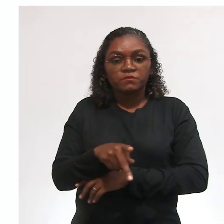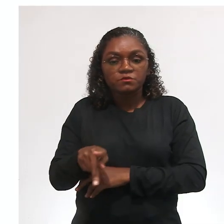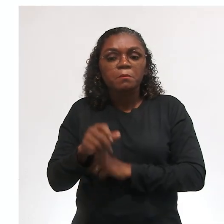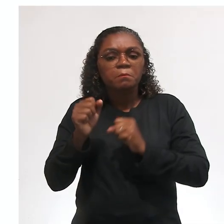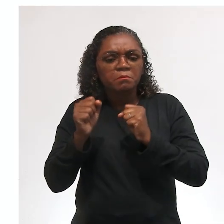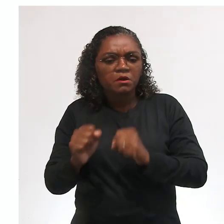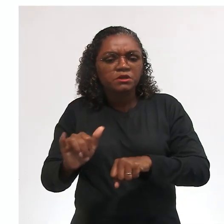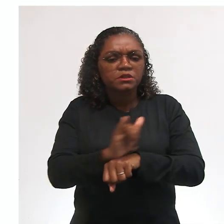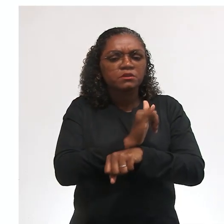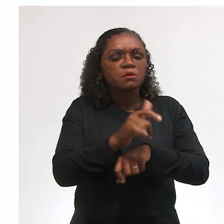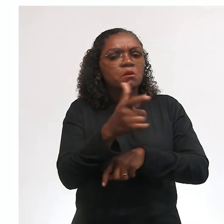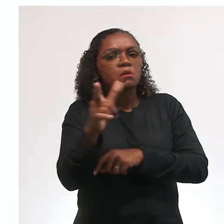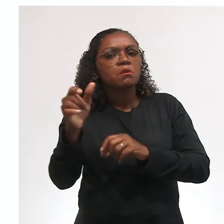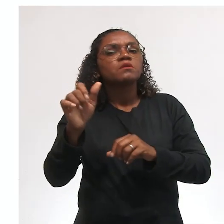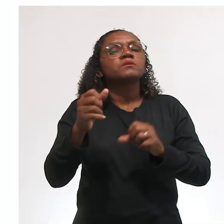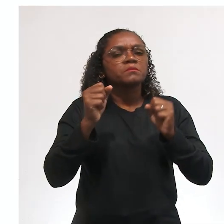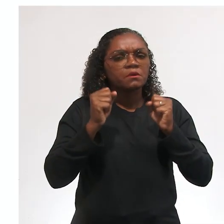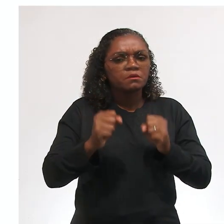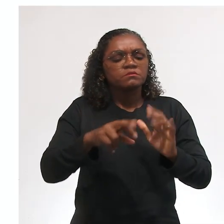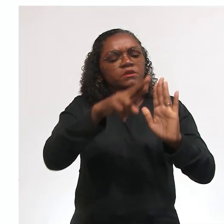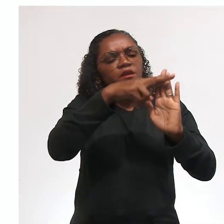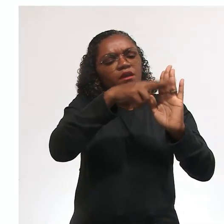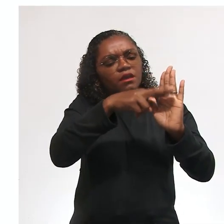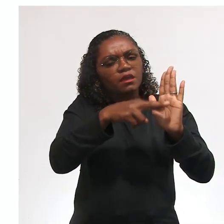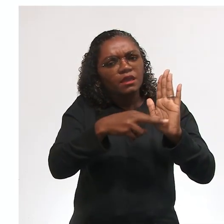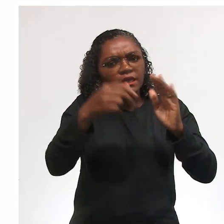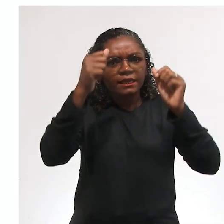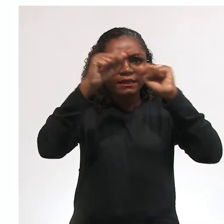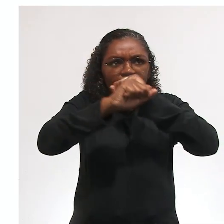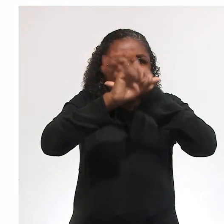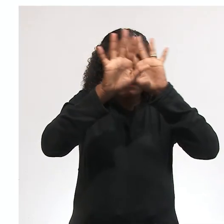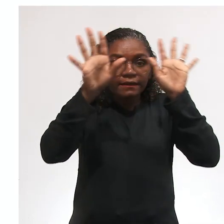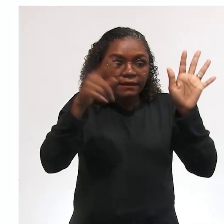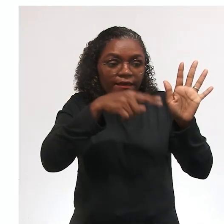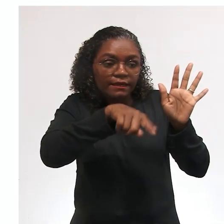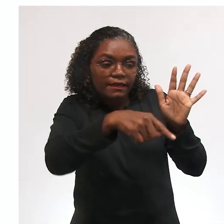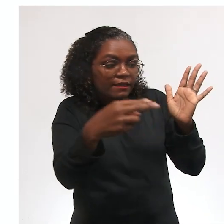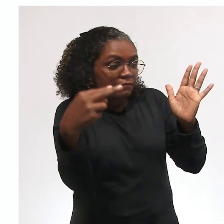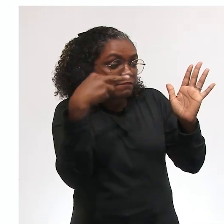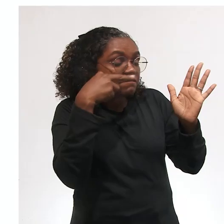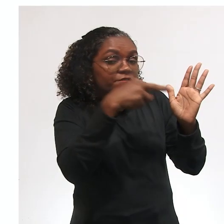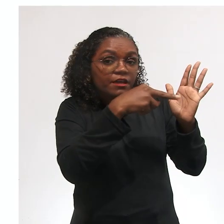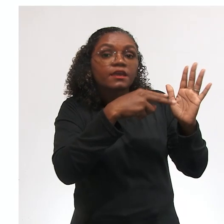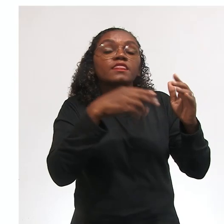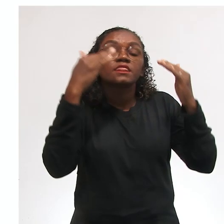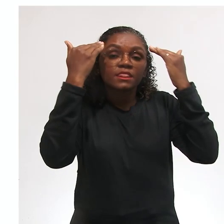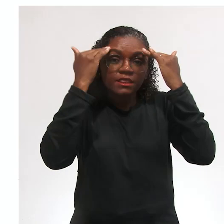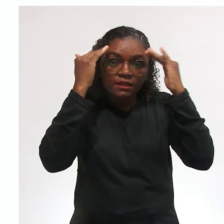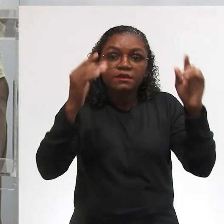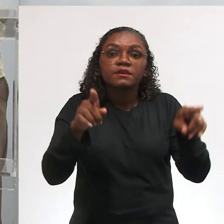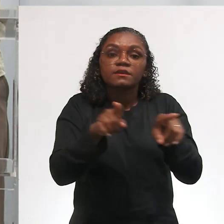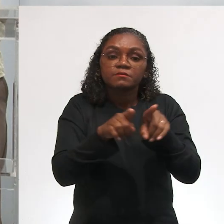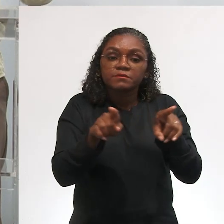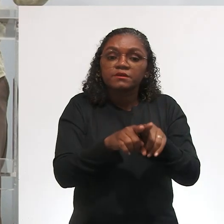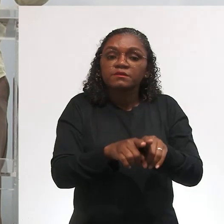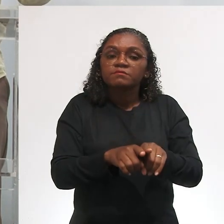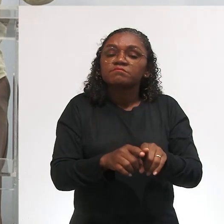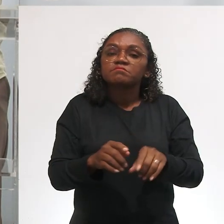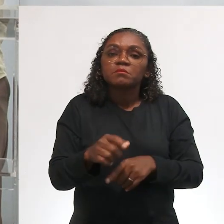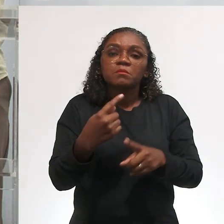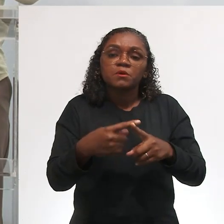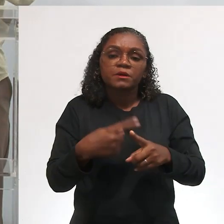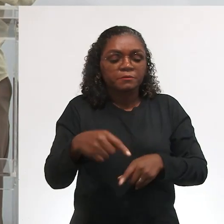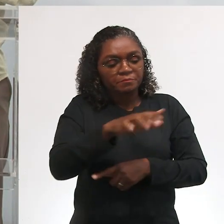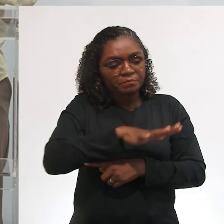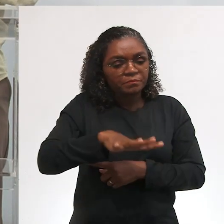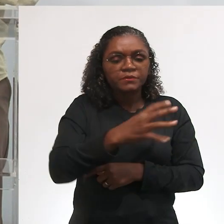os alunos, estabelecer regras claras e promover um ambiente favorável à aprendizagem. Não tem como a gente pegar